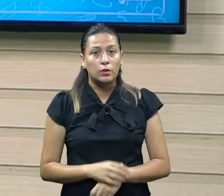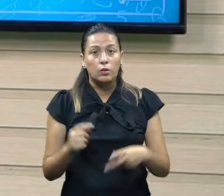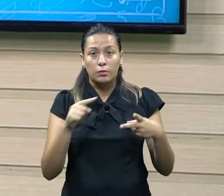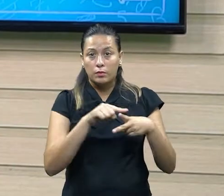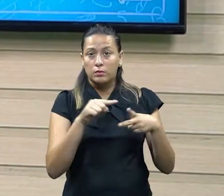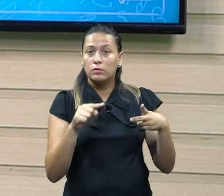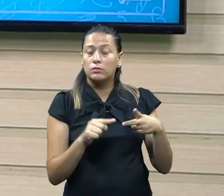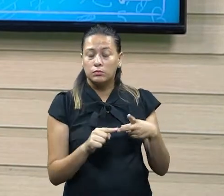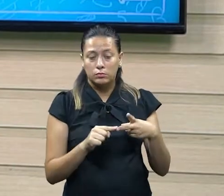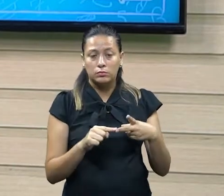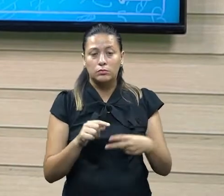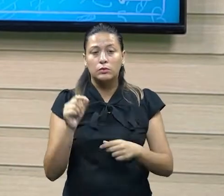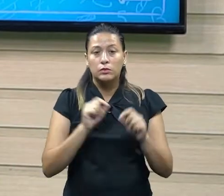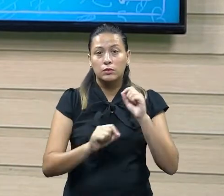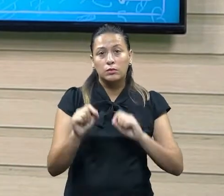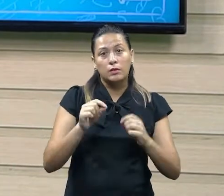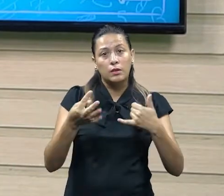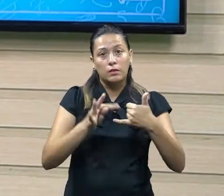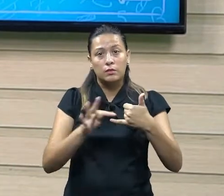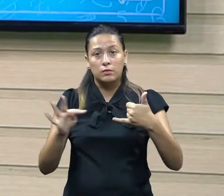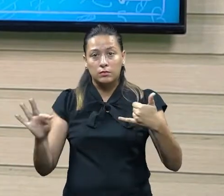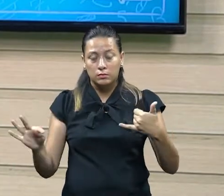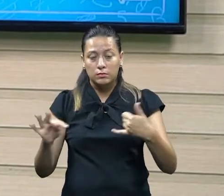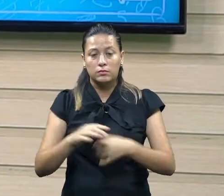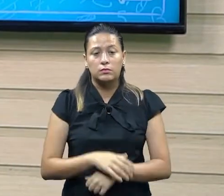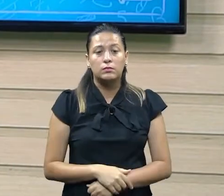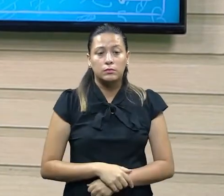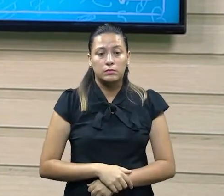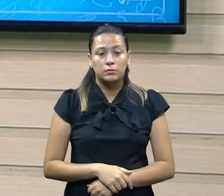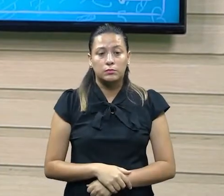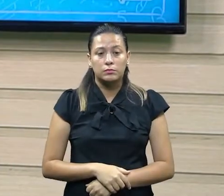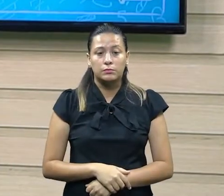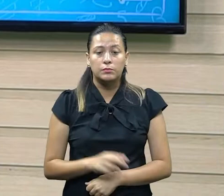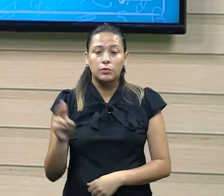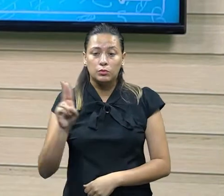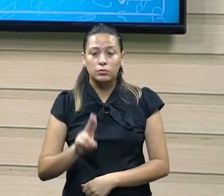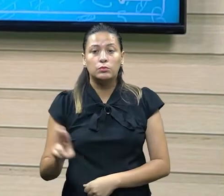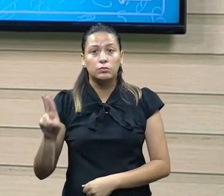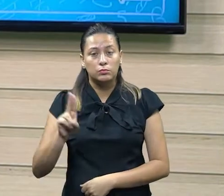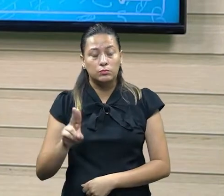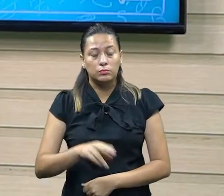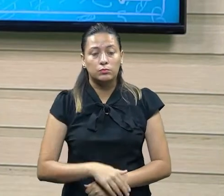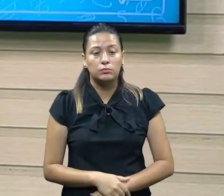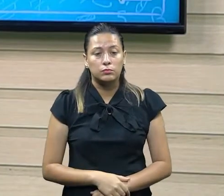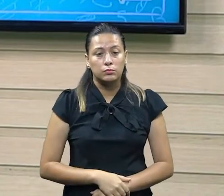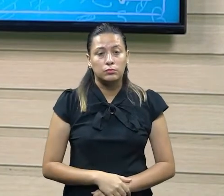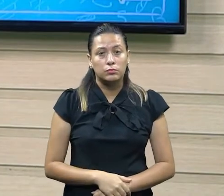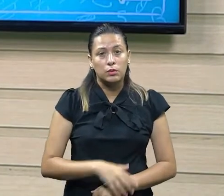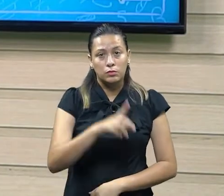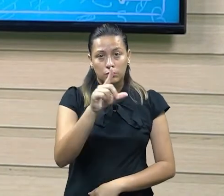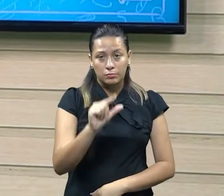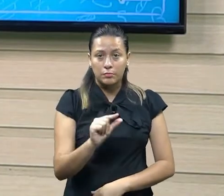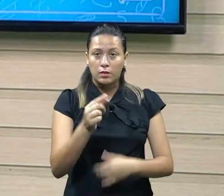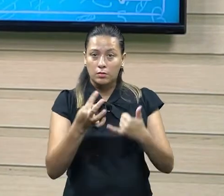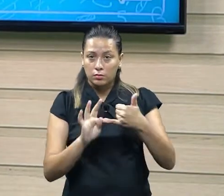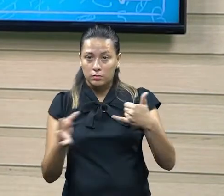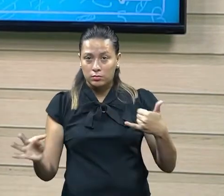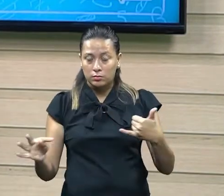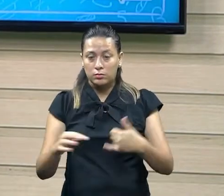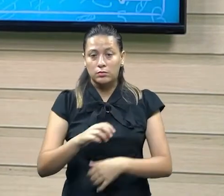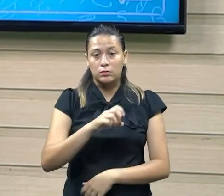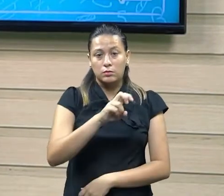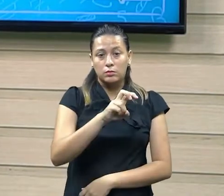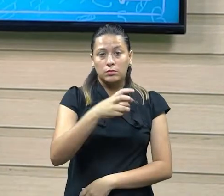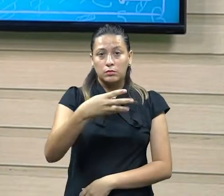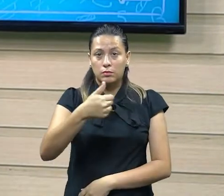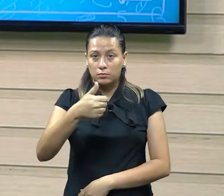especificam a tensão em que cada uma vai atuar. De baixa tensão, tá? A